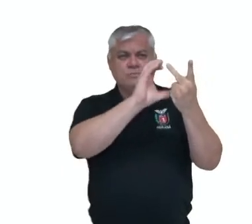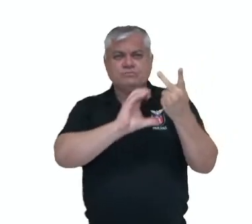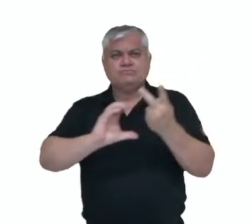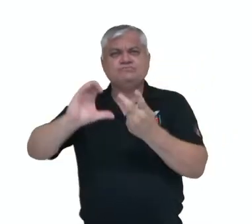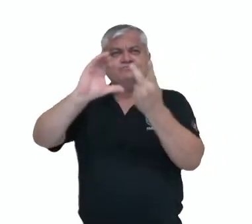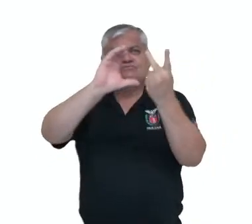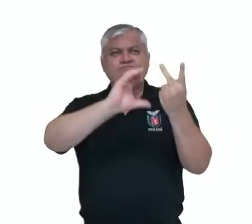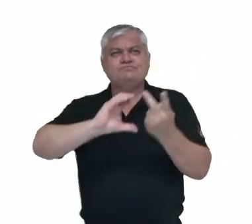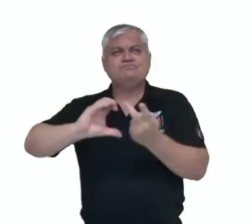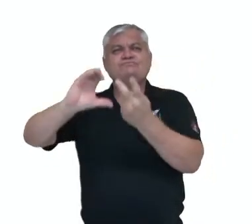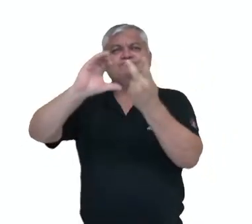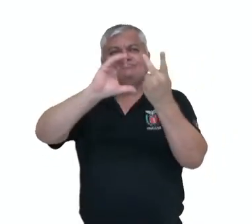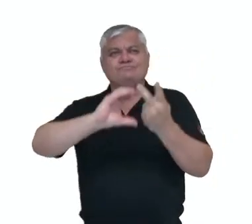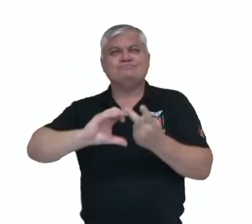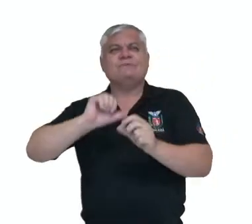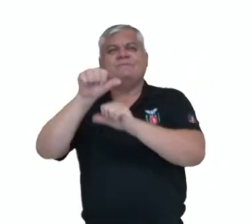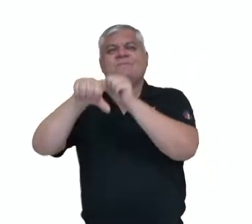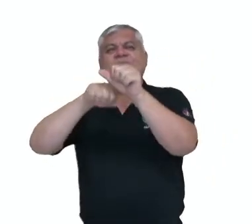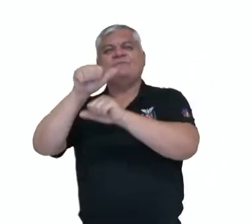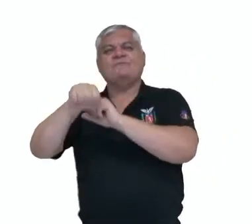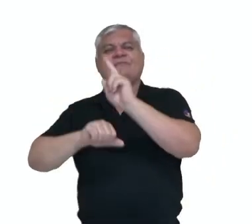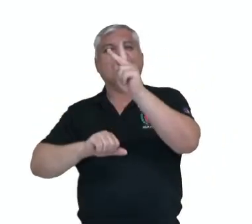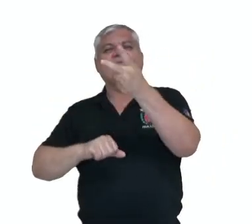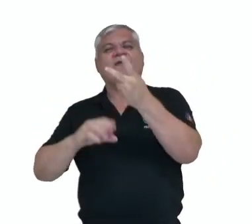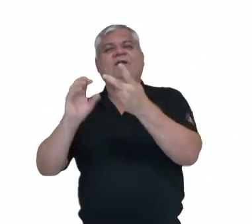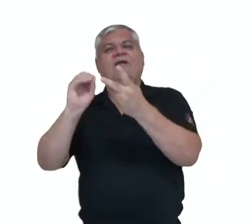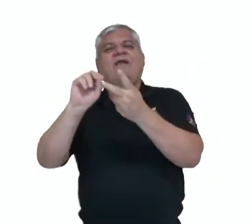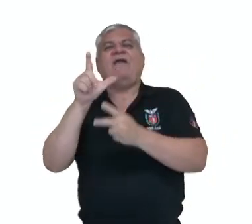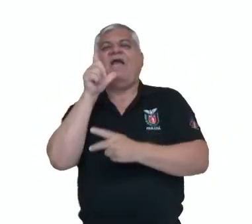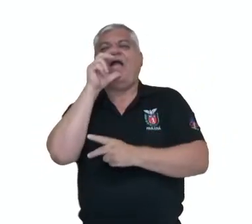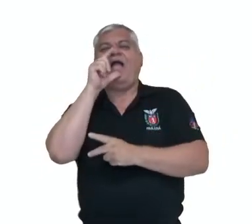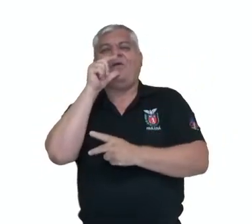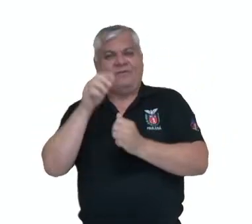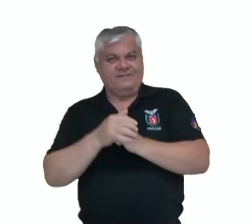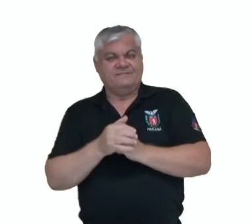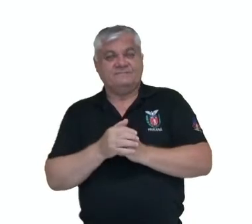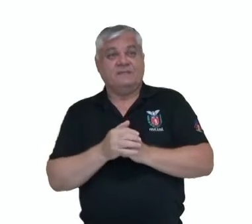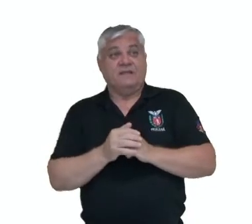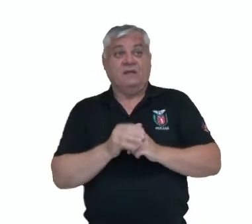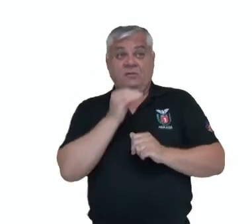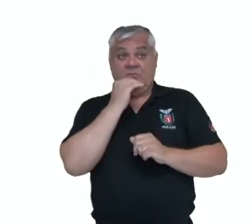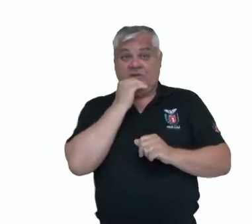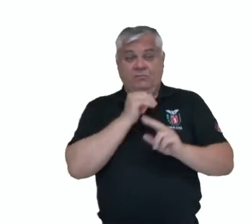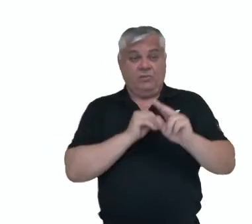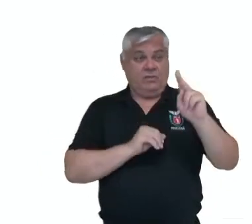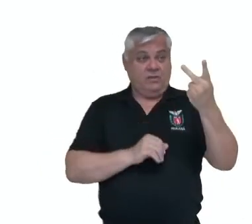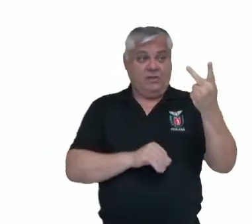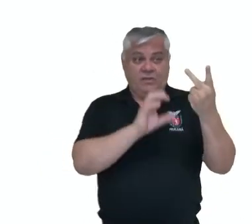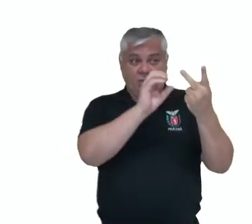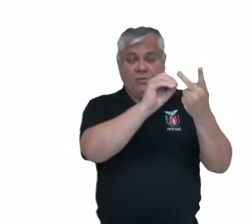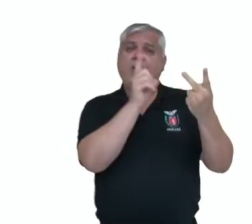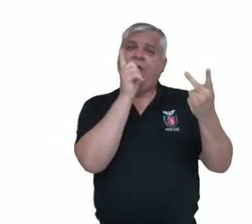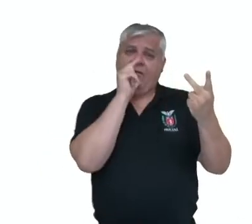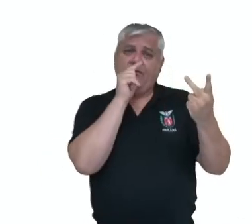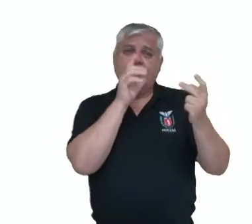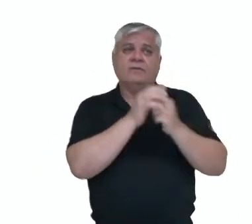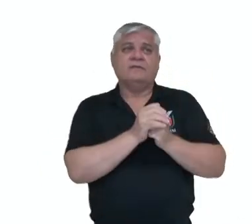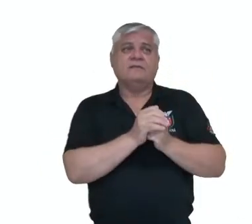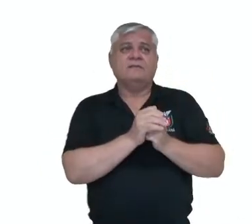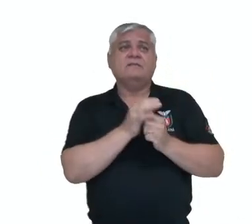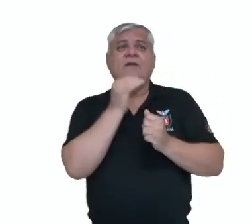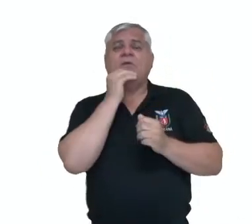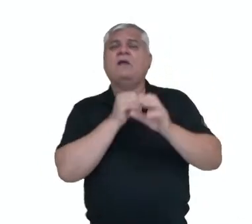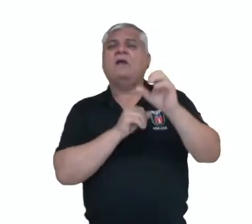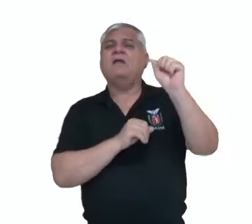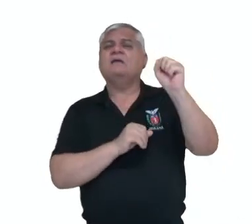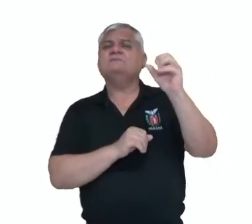e sair na reação em forma de água, tá? OH com hidrogênio, água. E o SO3H,